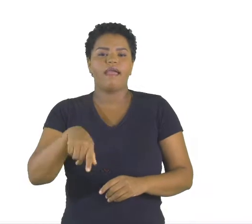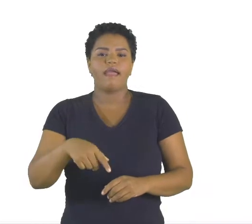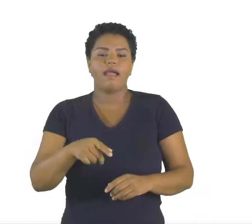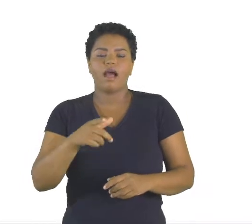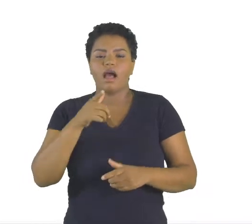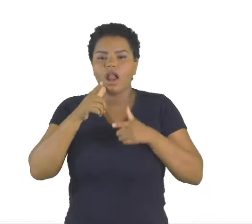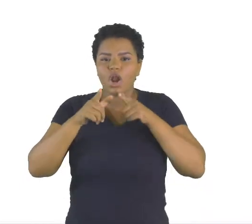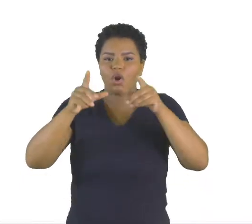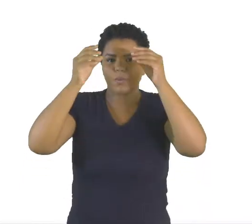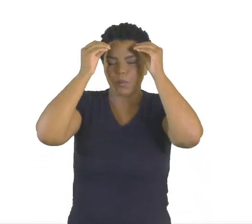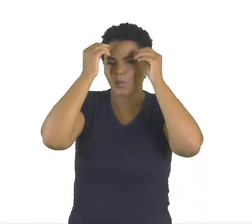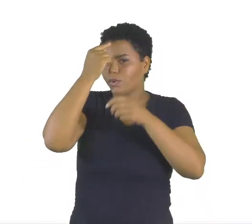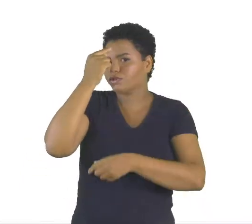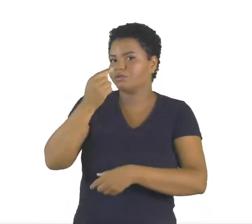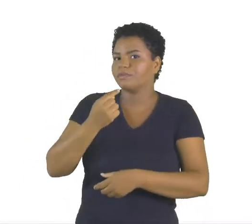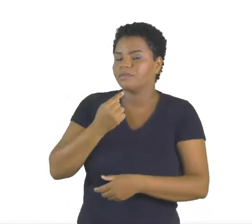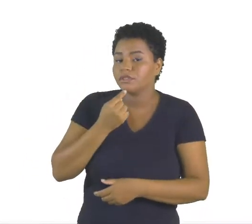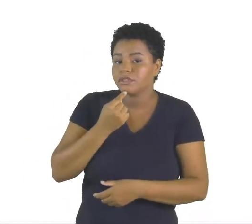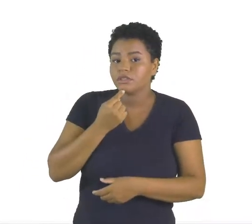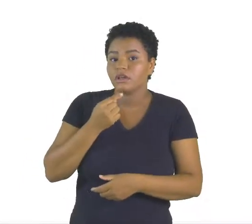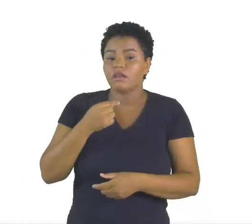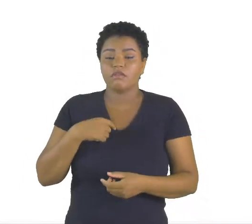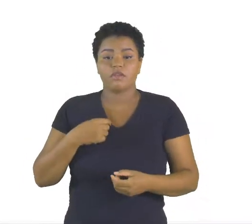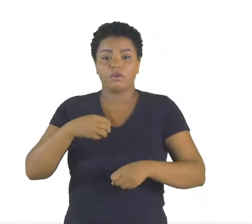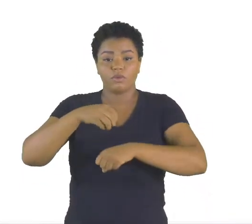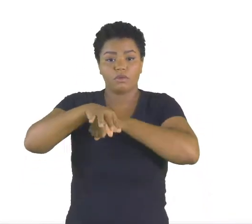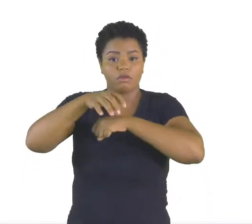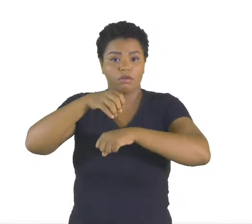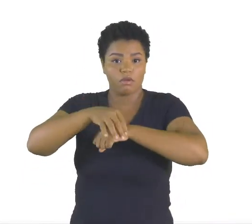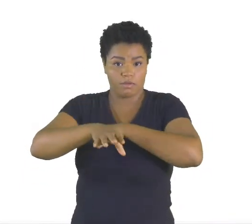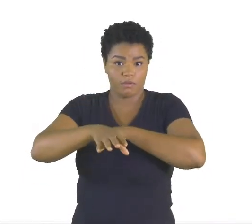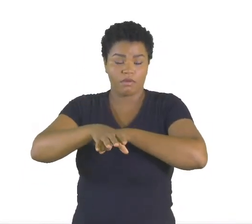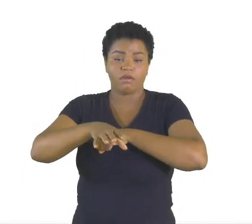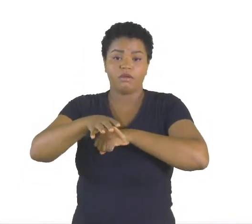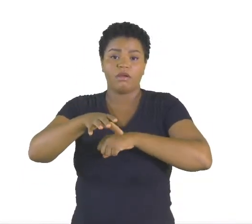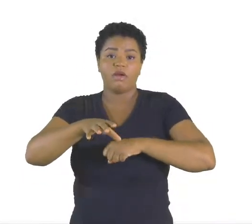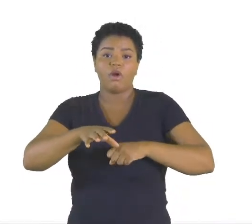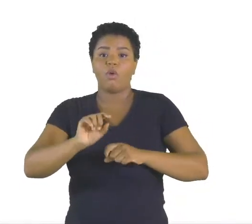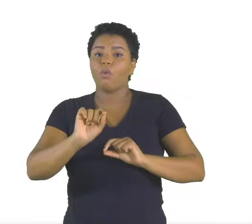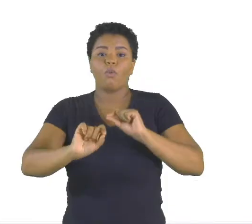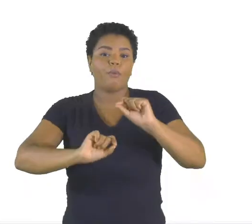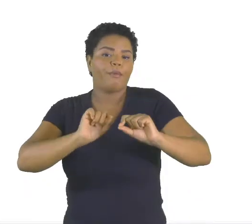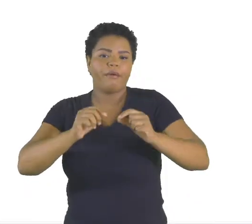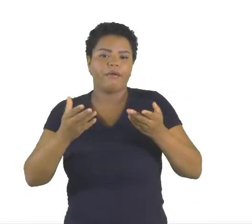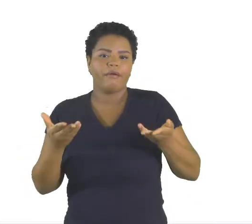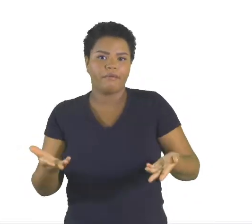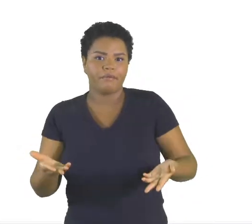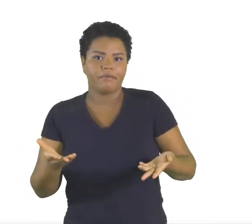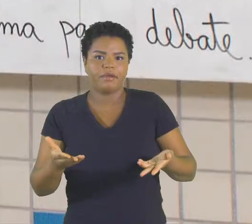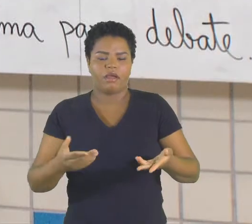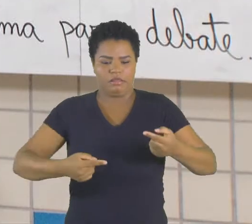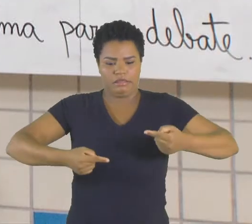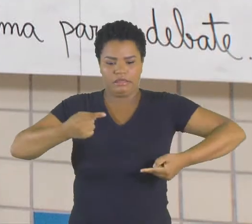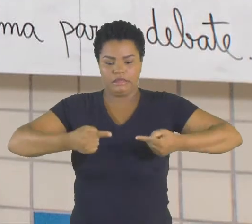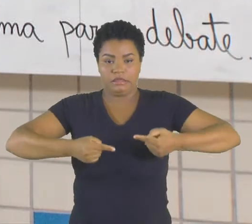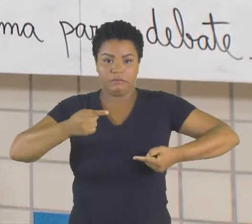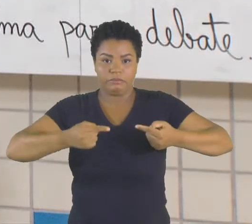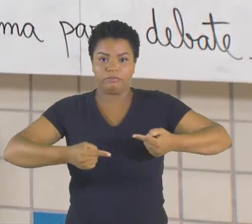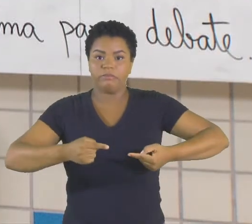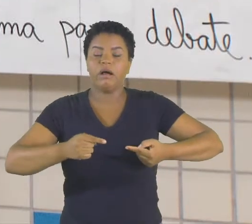essa comunicação para a gente, né? Então, a gente já tem uma noção. Olha, o debate regrado